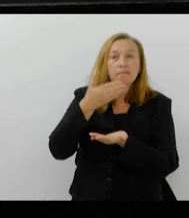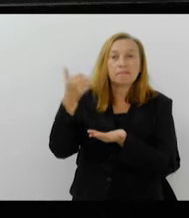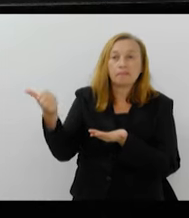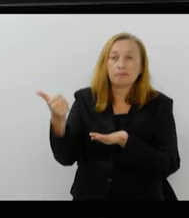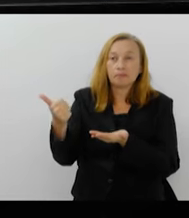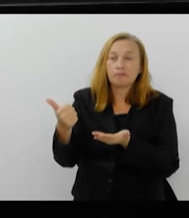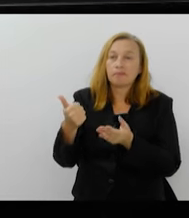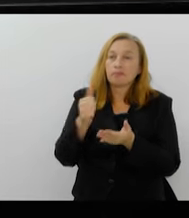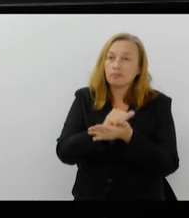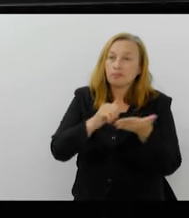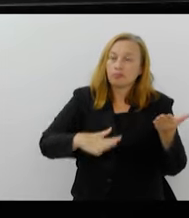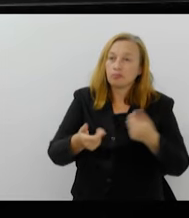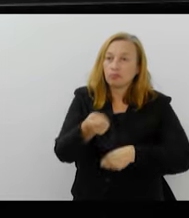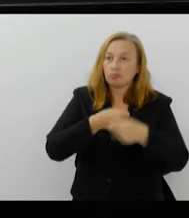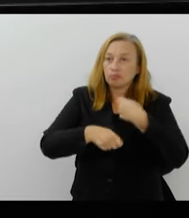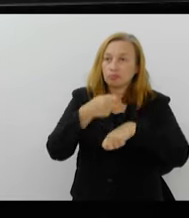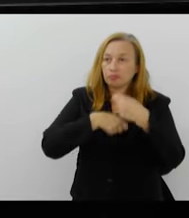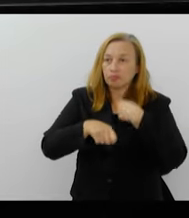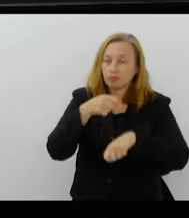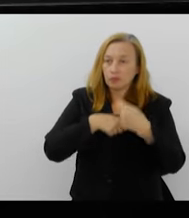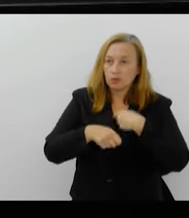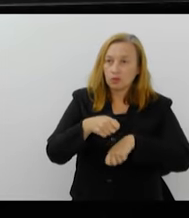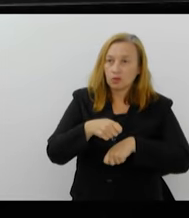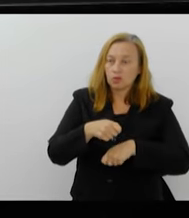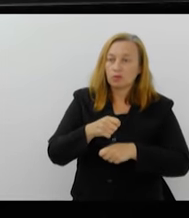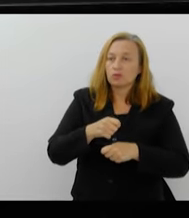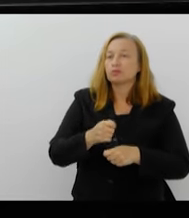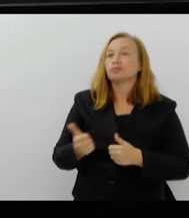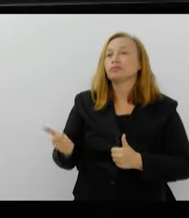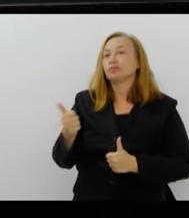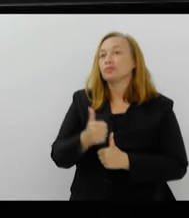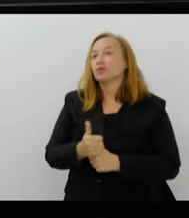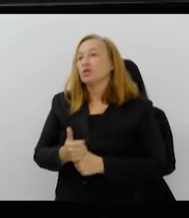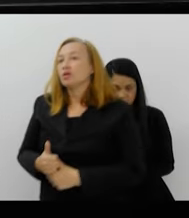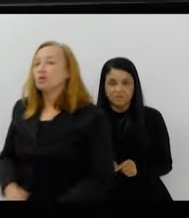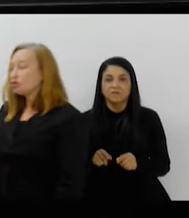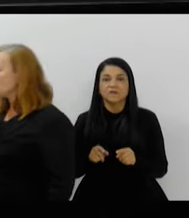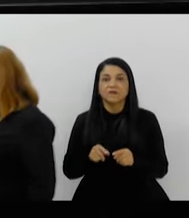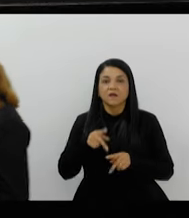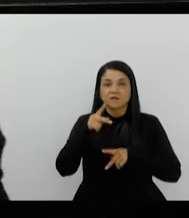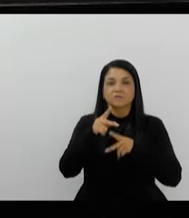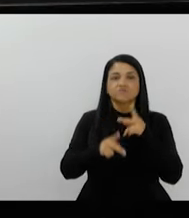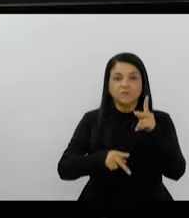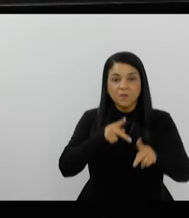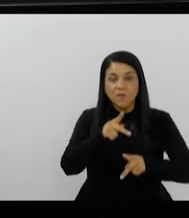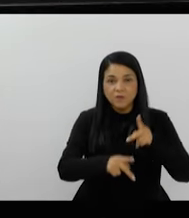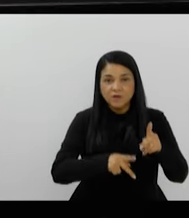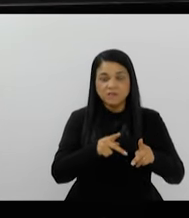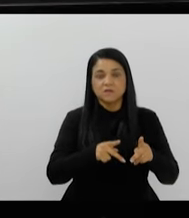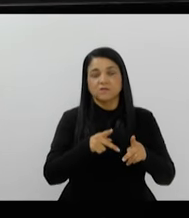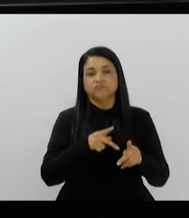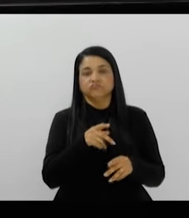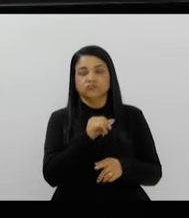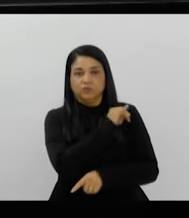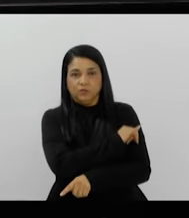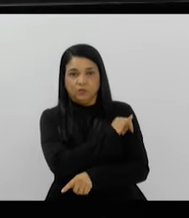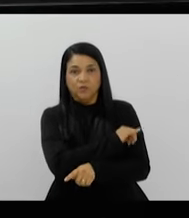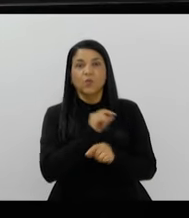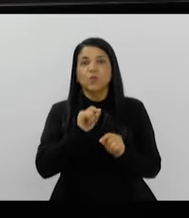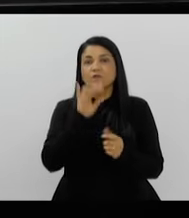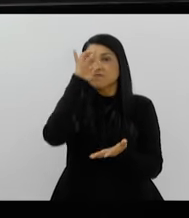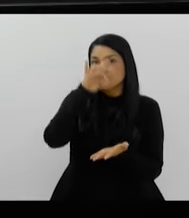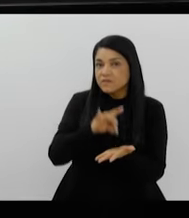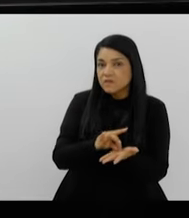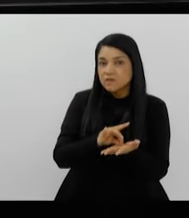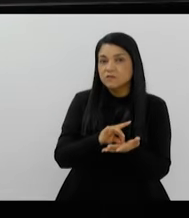da atividade econômica e no consumo de bens e serviços da população fluminense. Na realidade, o que nós temos? Nós temos